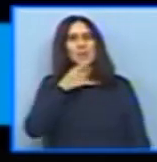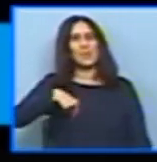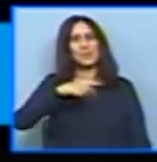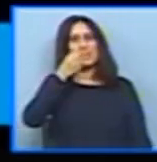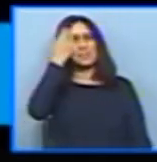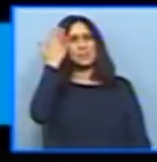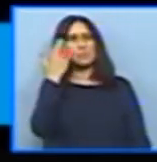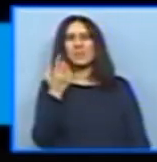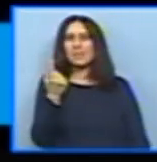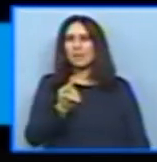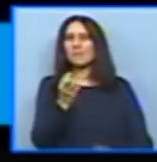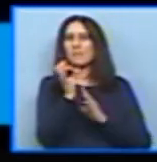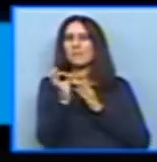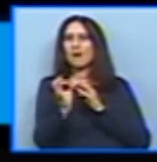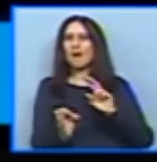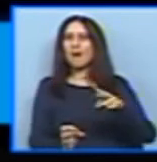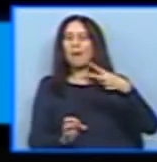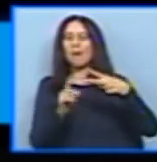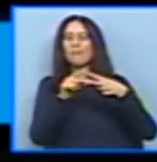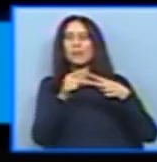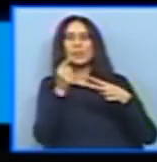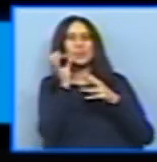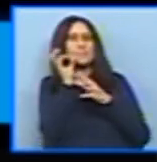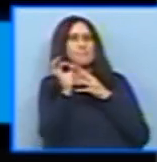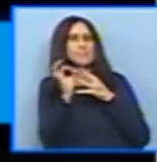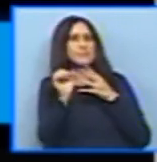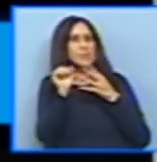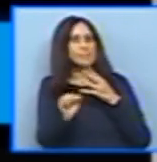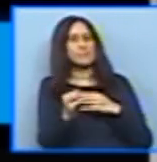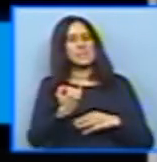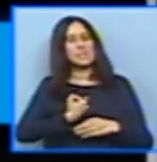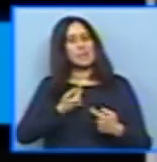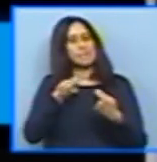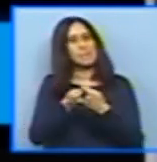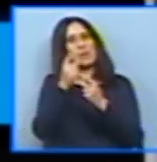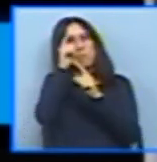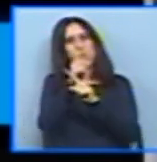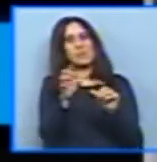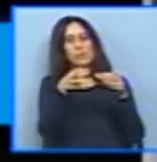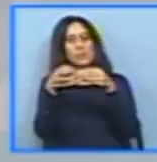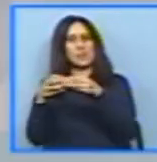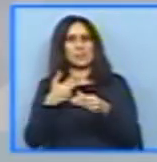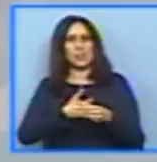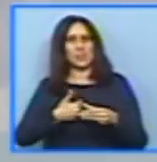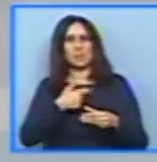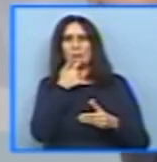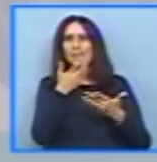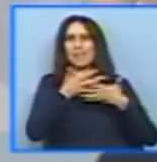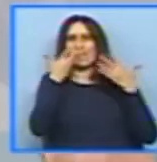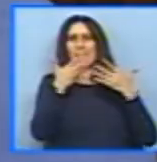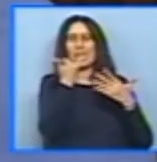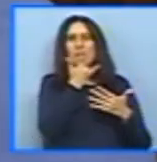nisso. E estas deviam ser duas características bem específicas e identificativas do que deveriam ser as comunidades cristãs. Comunidades alegres,